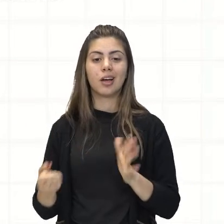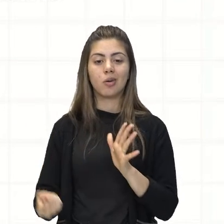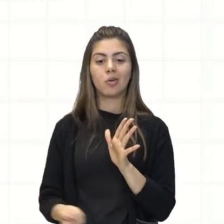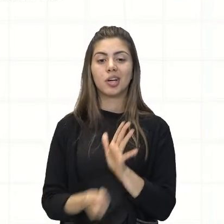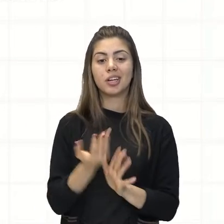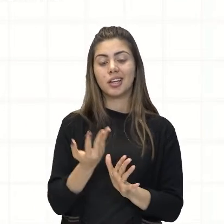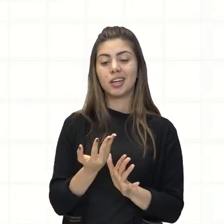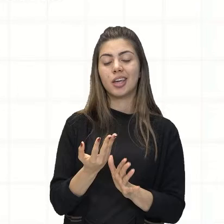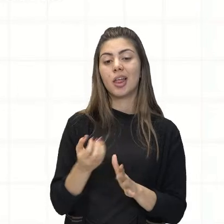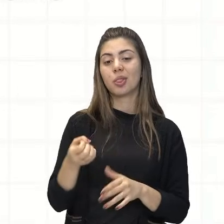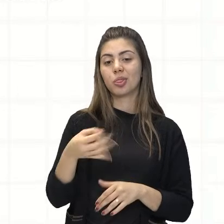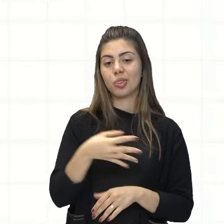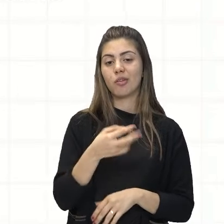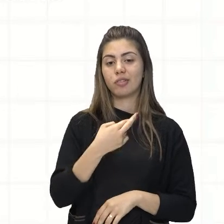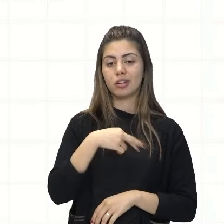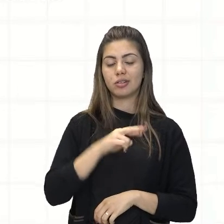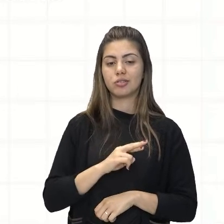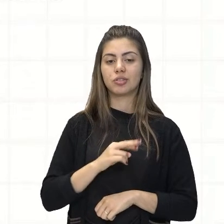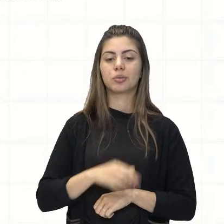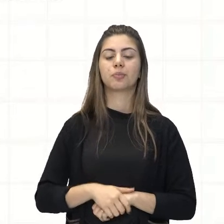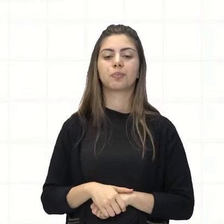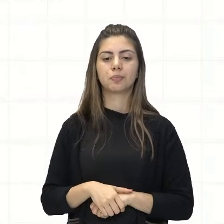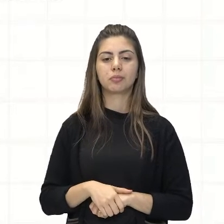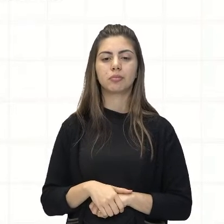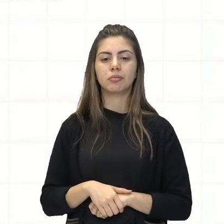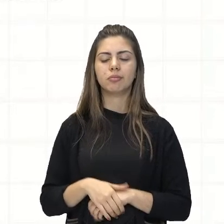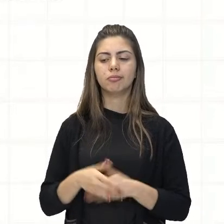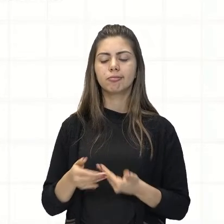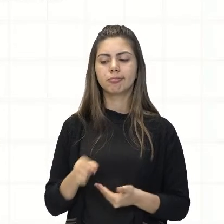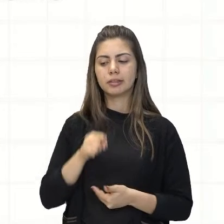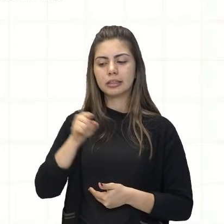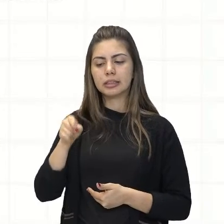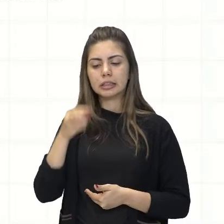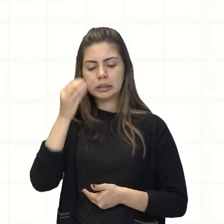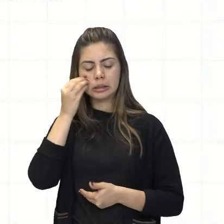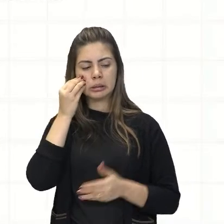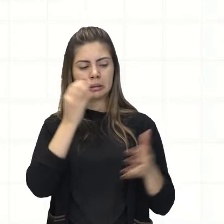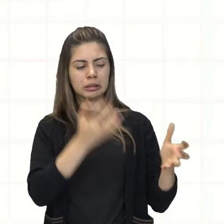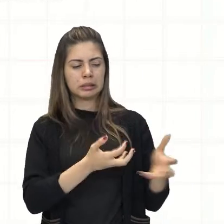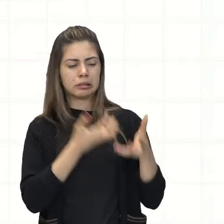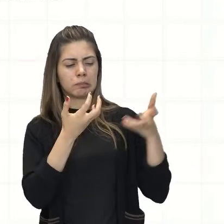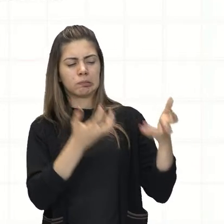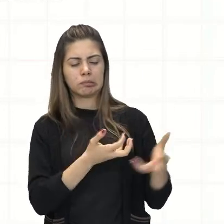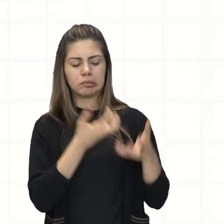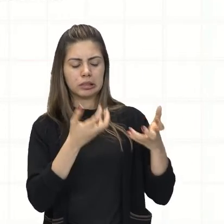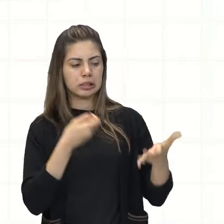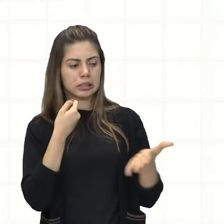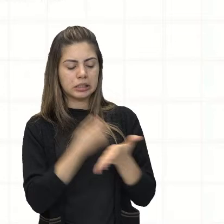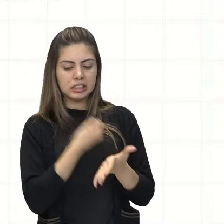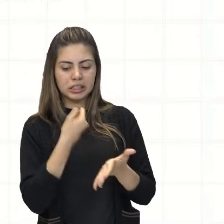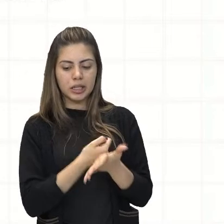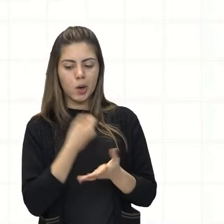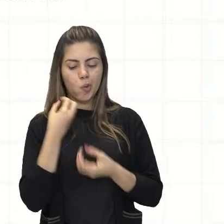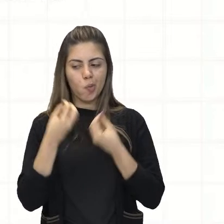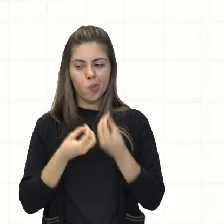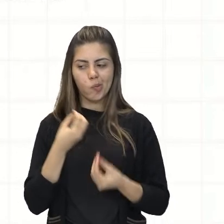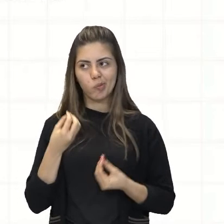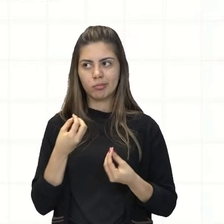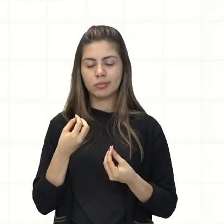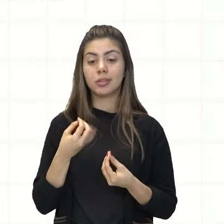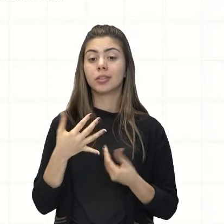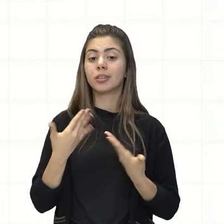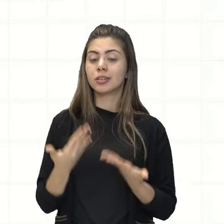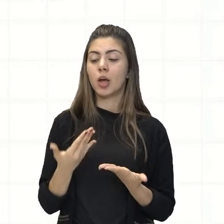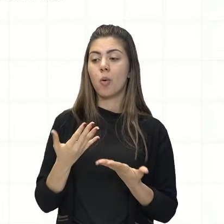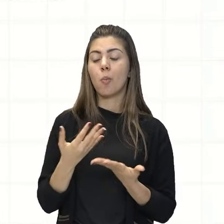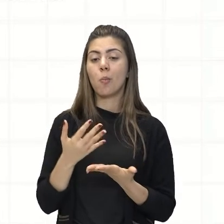a uma nova. Então, com o intuito de resistir à pressão para a conversão ao catolicismo,